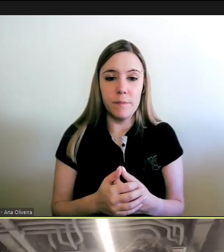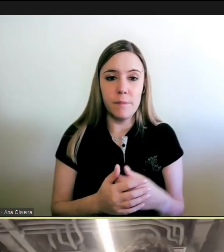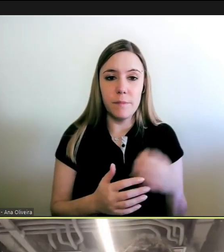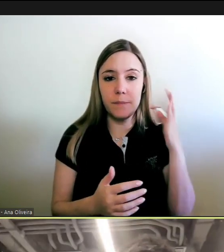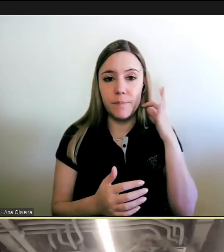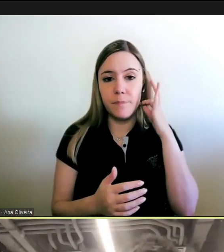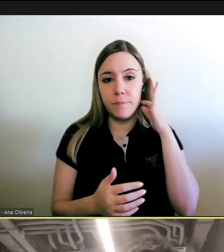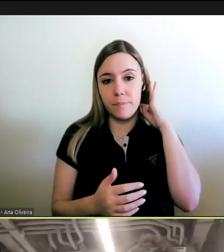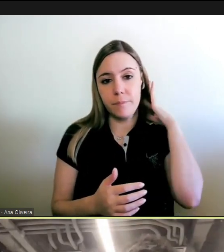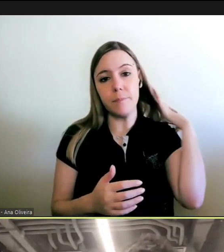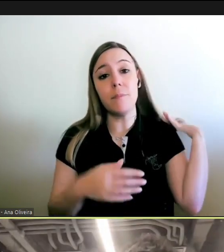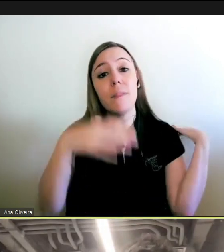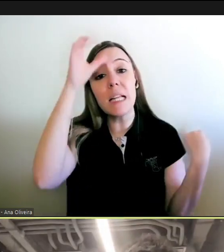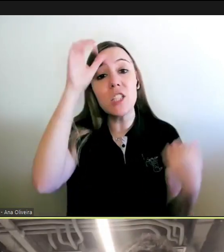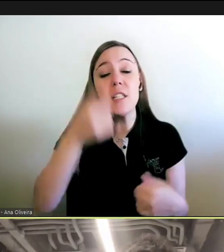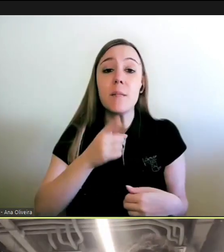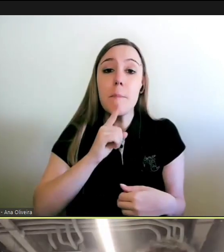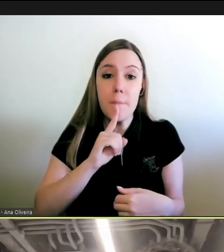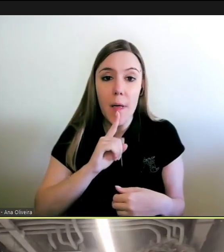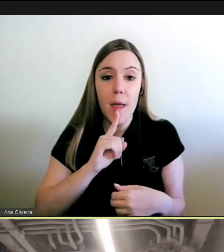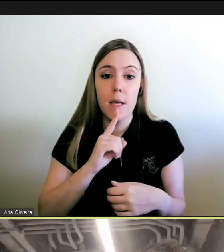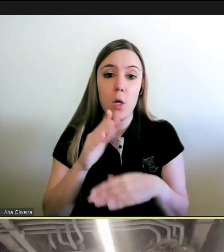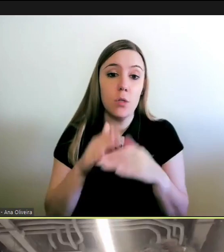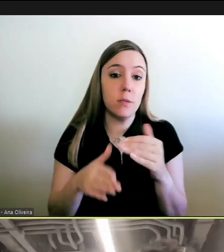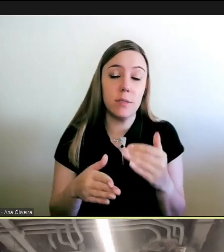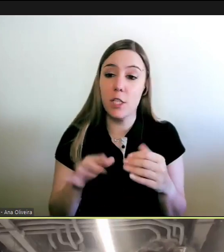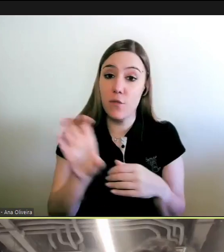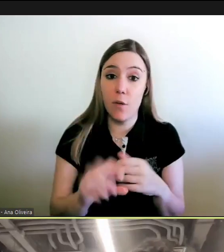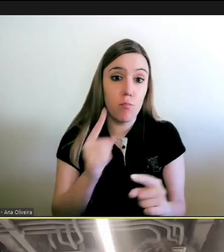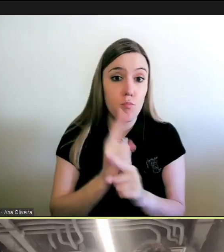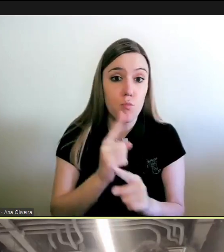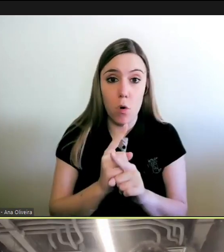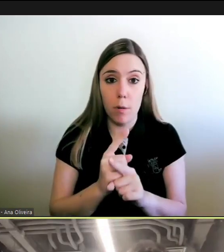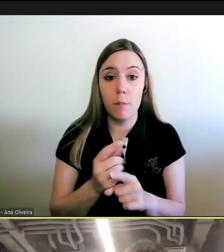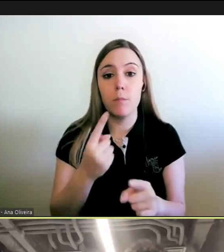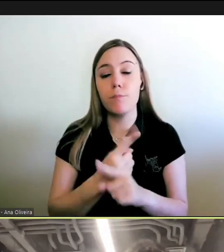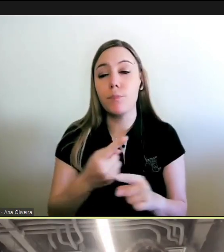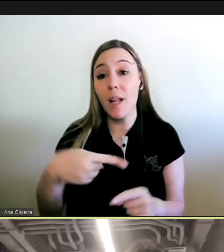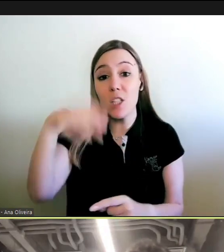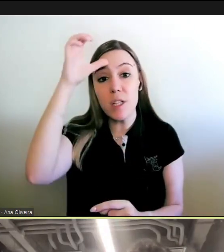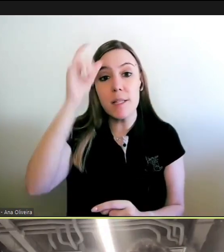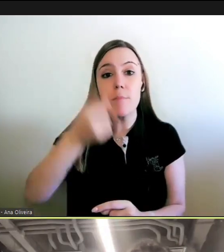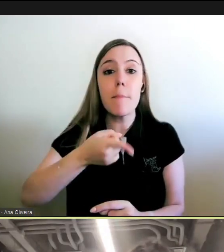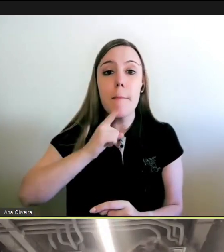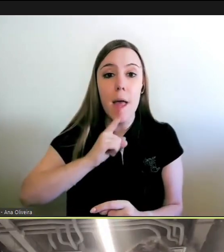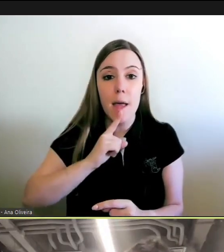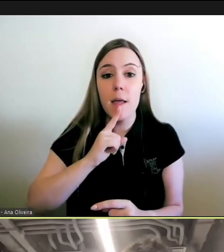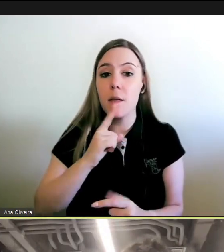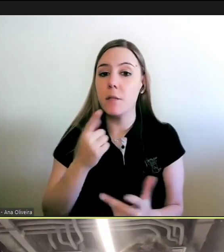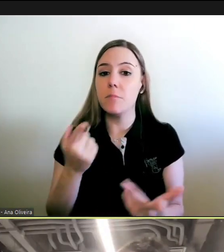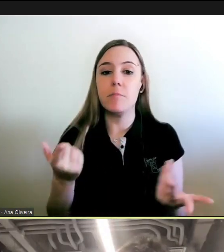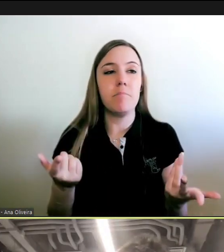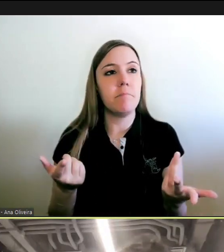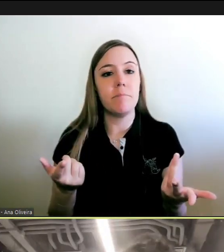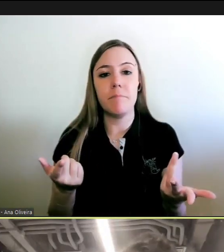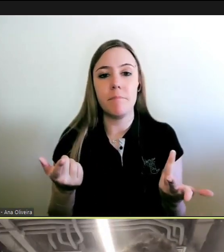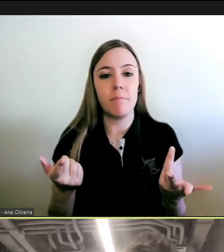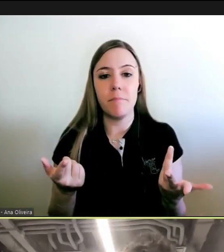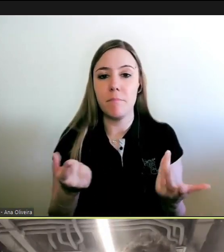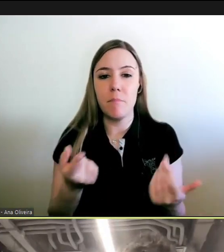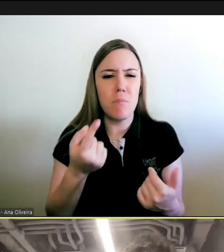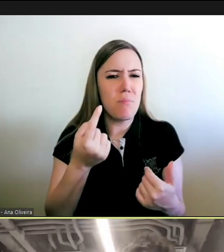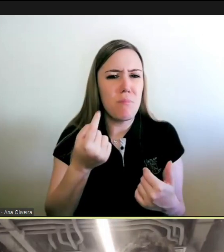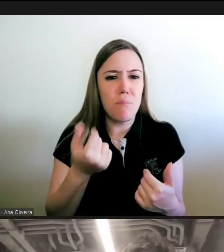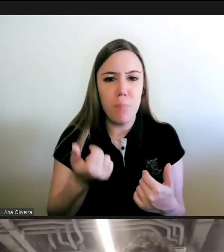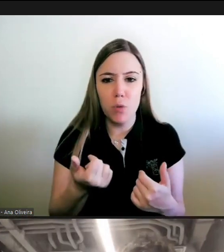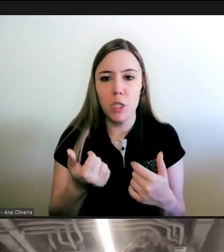exatamente da mesma maneira, multiplicado por muitos, porque a inteligência artificial está concentrada em muito poucas grandes, gigantes Exatamente. empresas